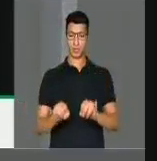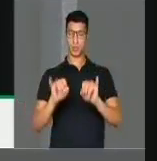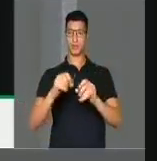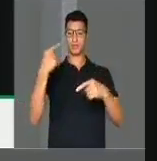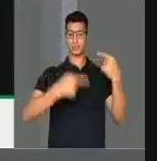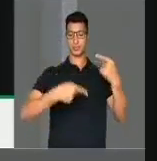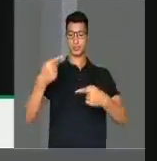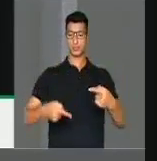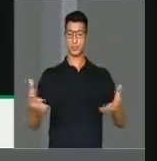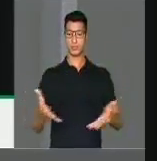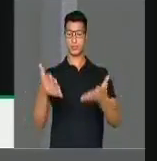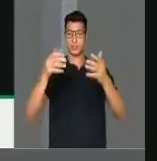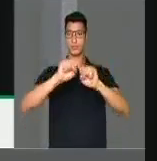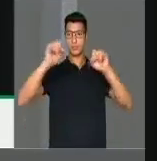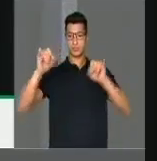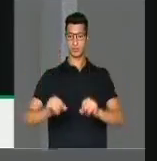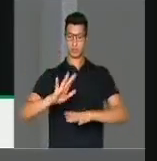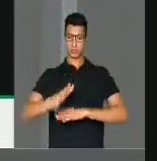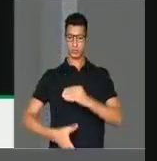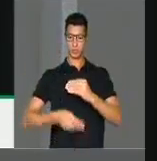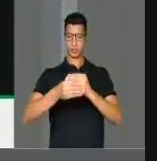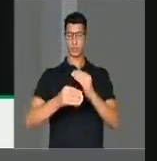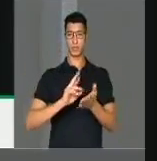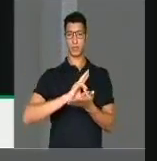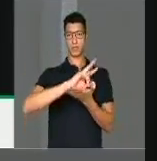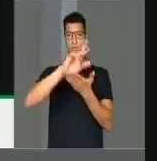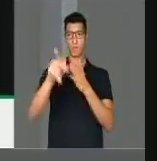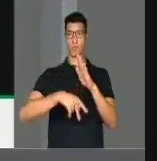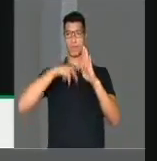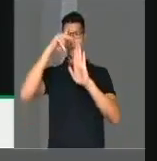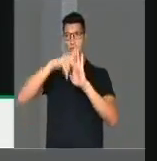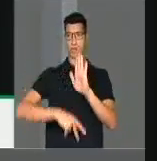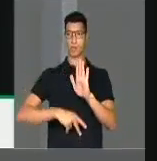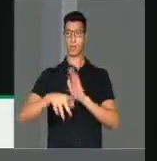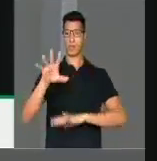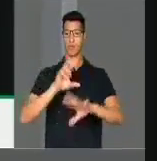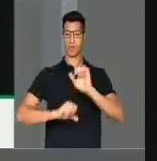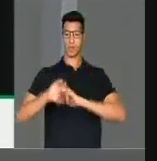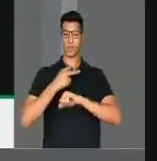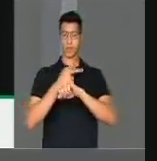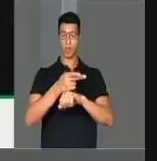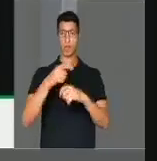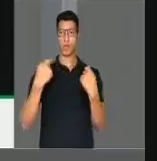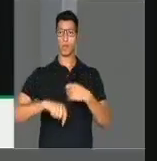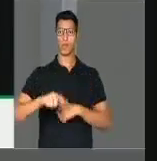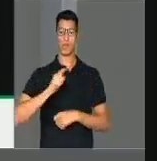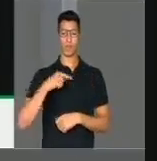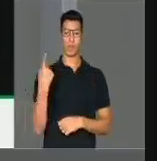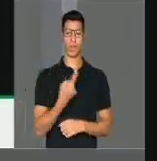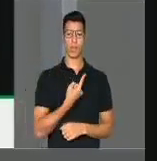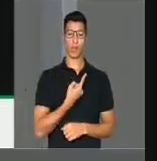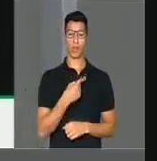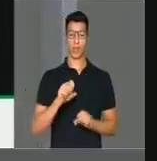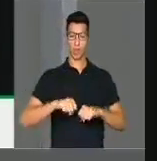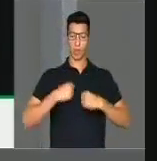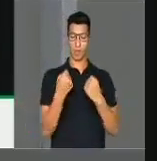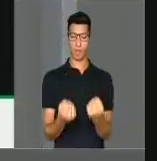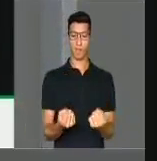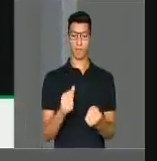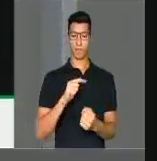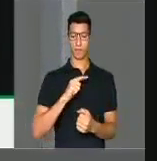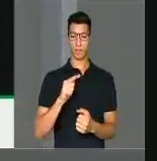sistema de distribuição de águas nos sistemas complementares em vários programas, buscando também a necessidade de nós termos